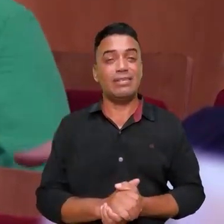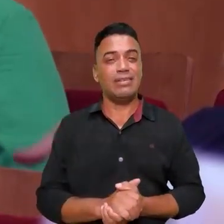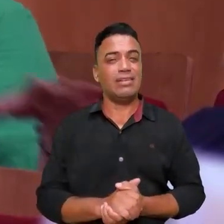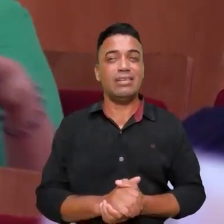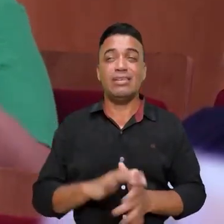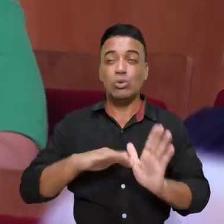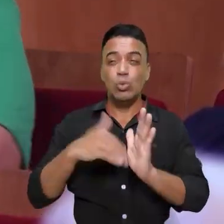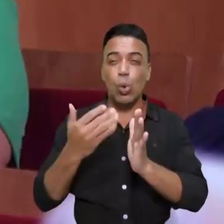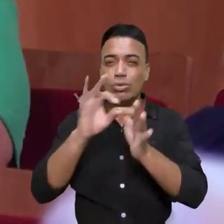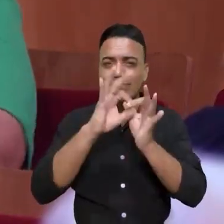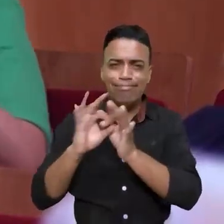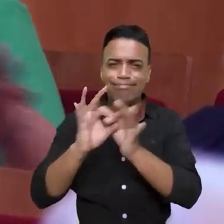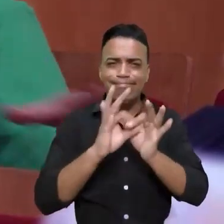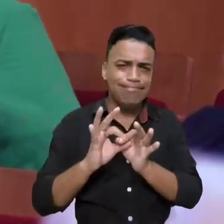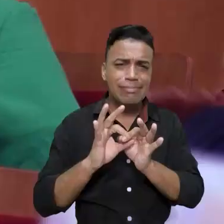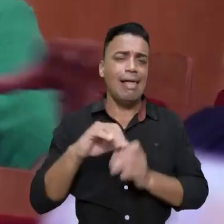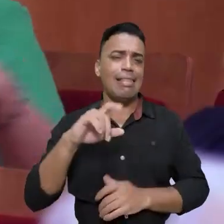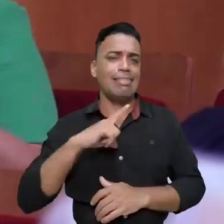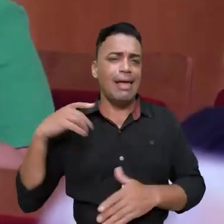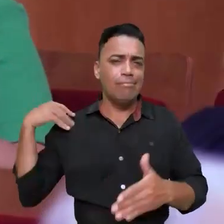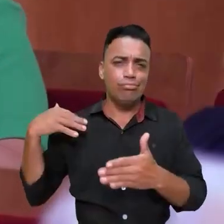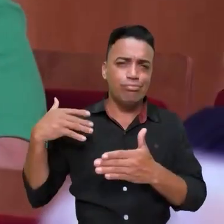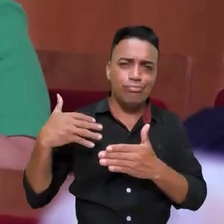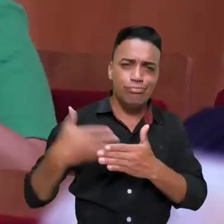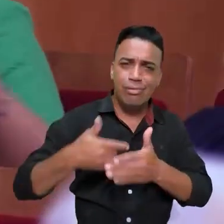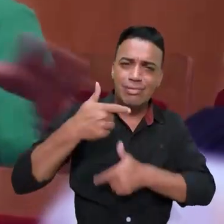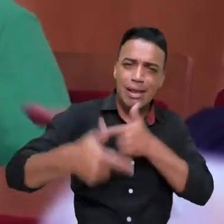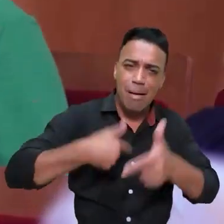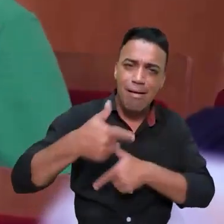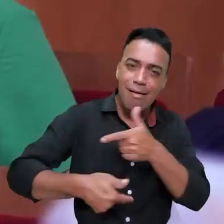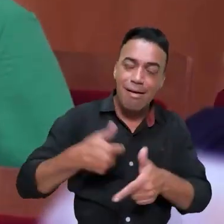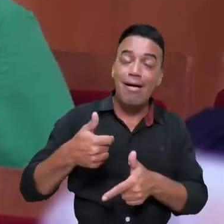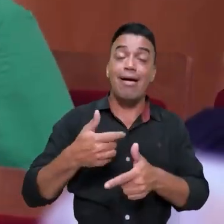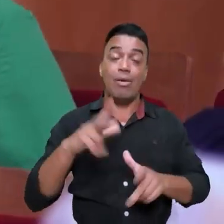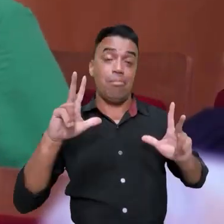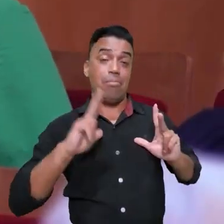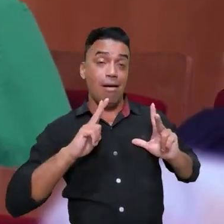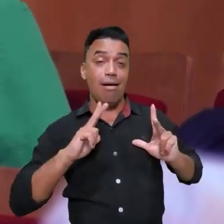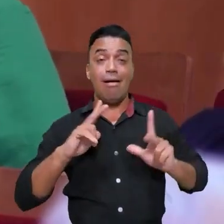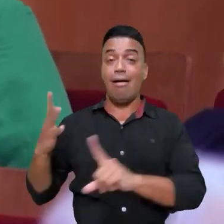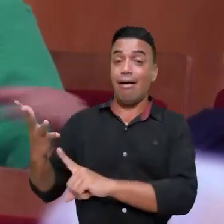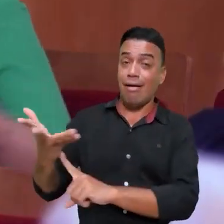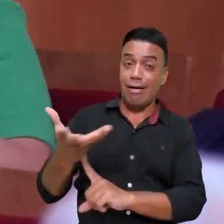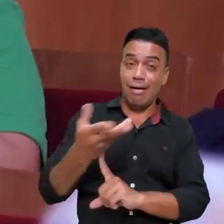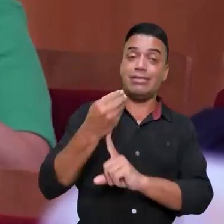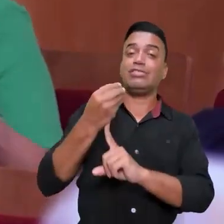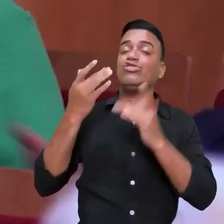esses atravessamentos que você tem ao longo da sua trajetória pessoal e artística, né, nas